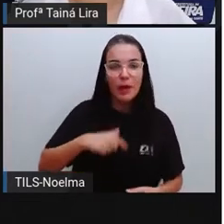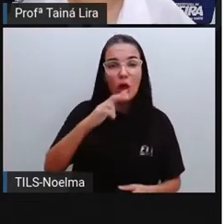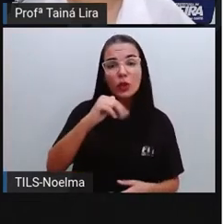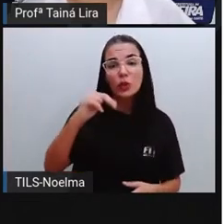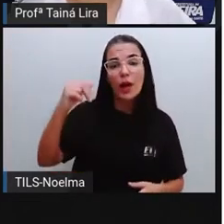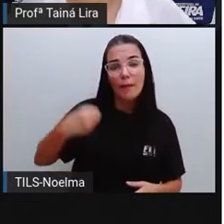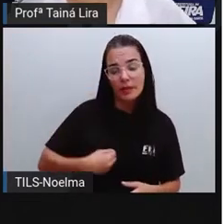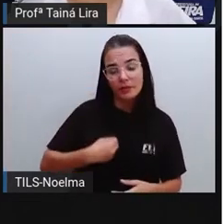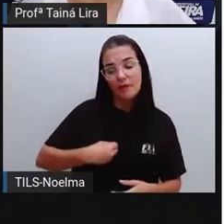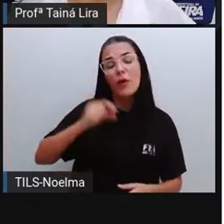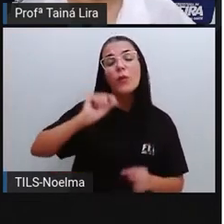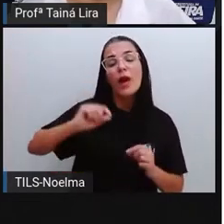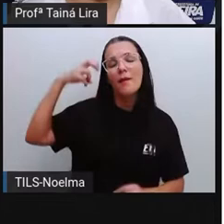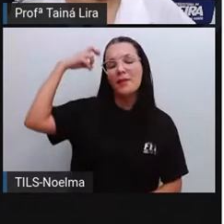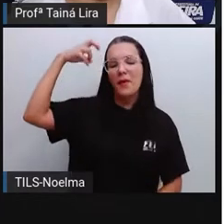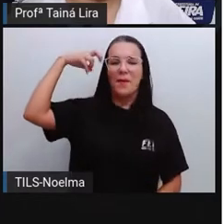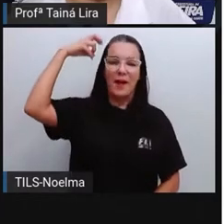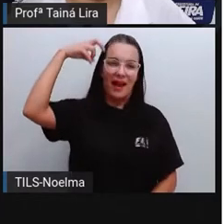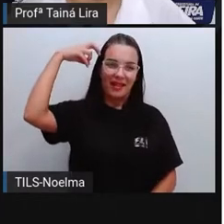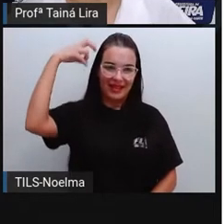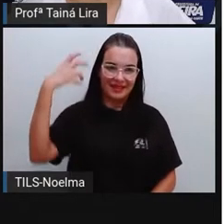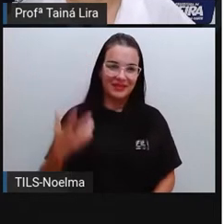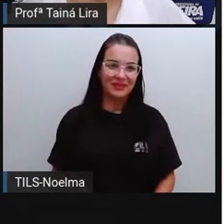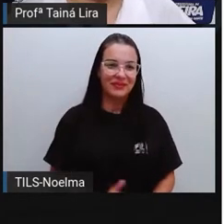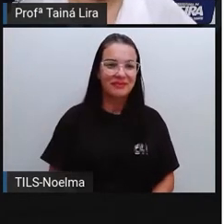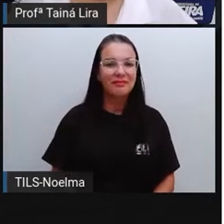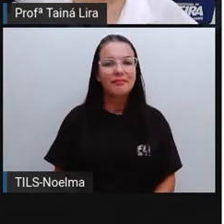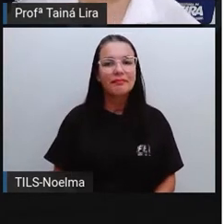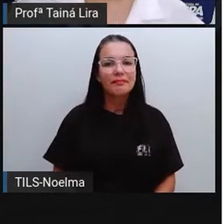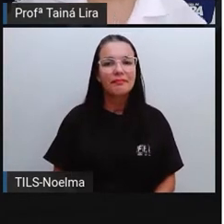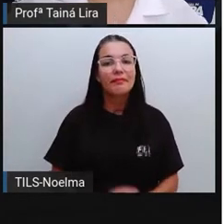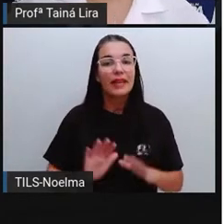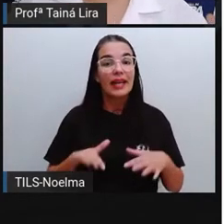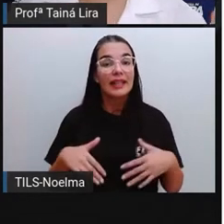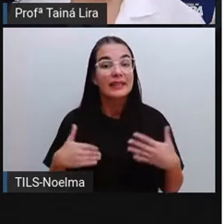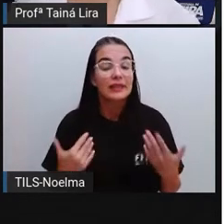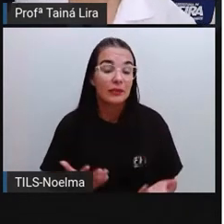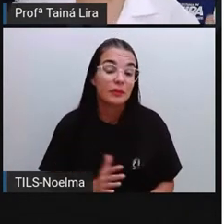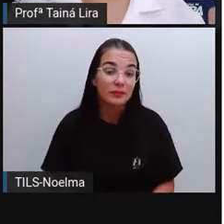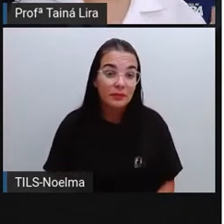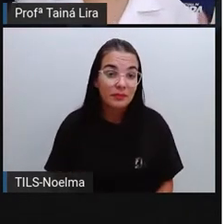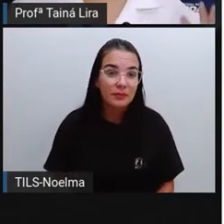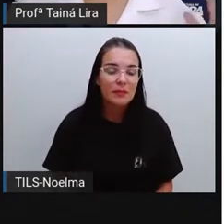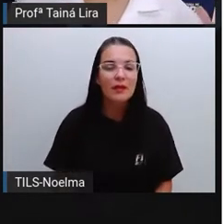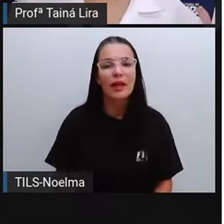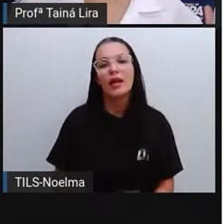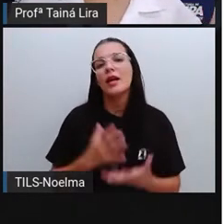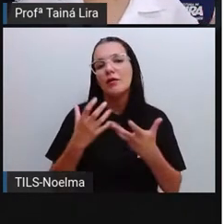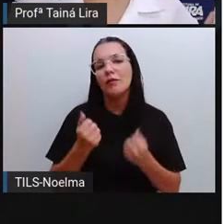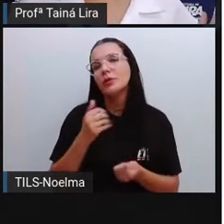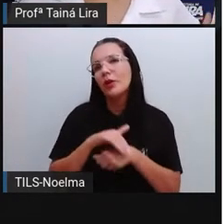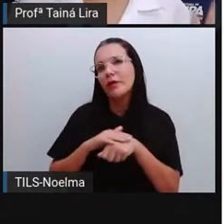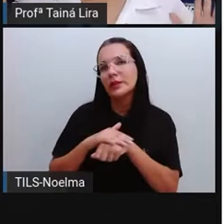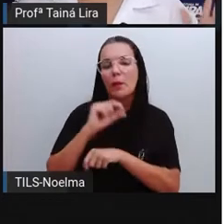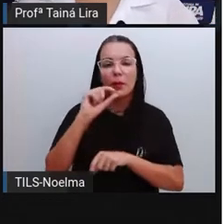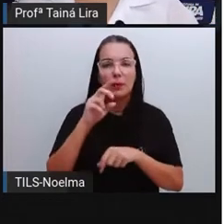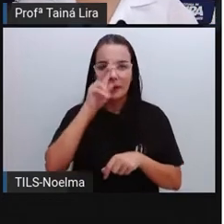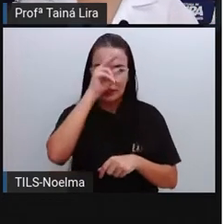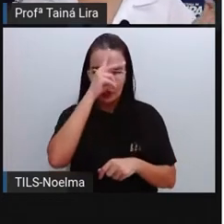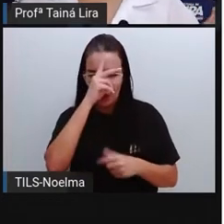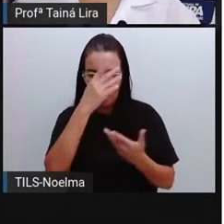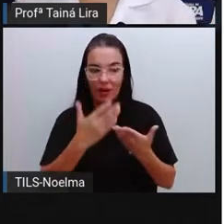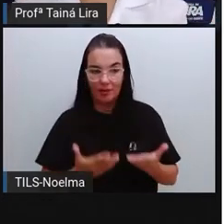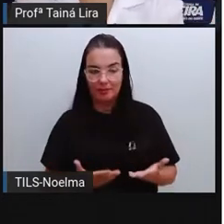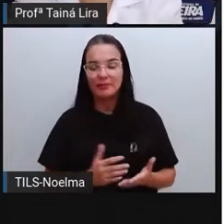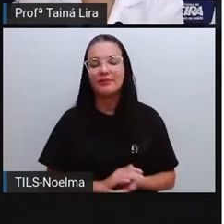mais viveu preocupada. E aí, vamos conversar um pouquinho sobre a